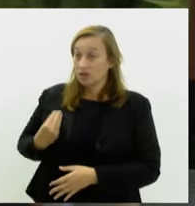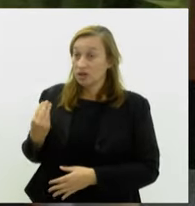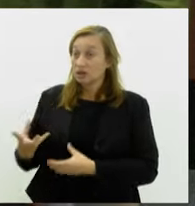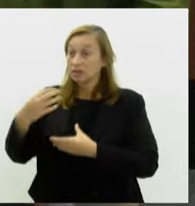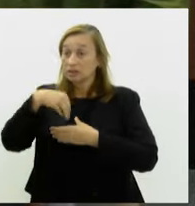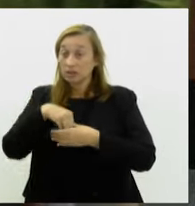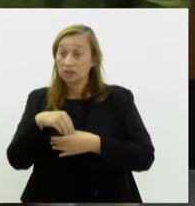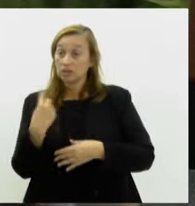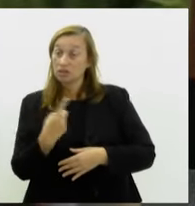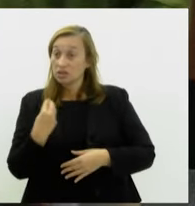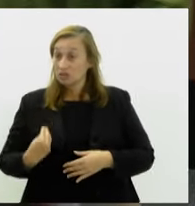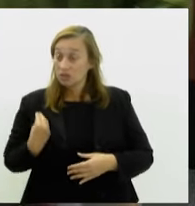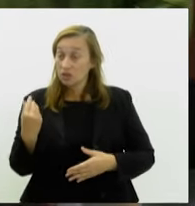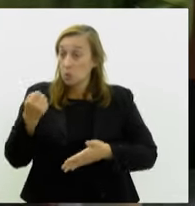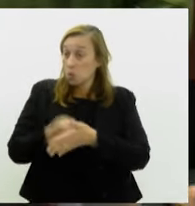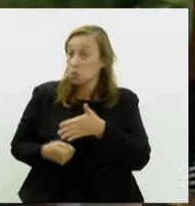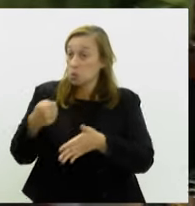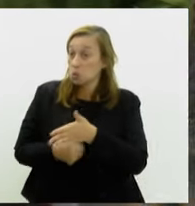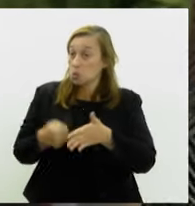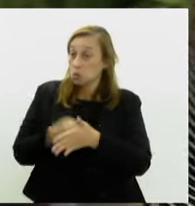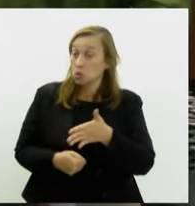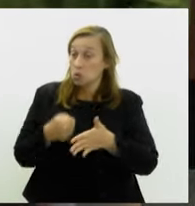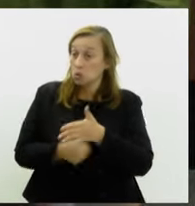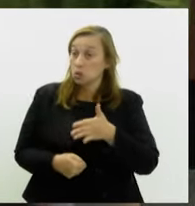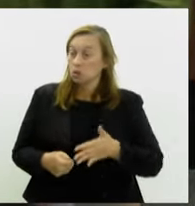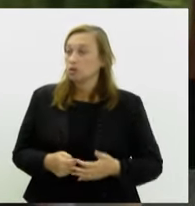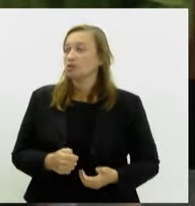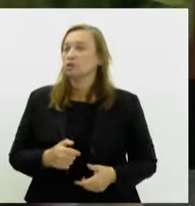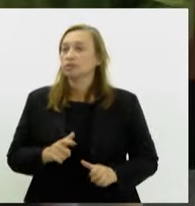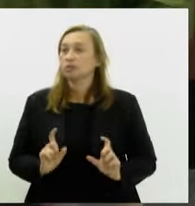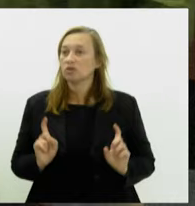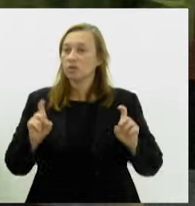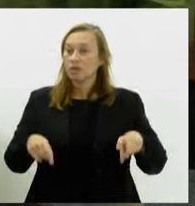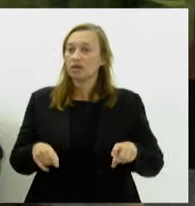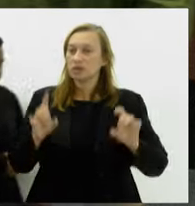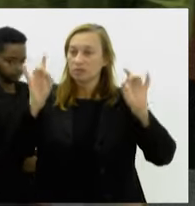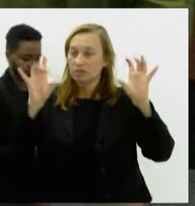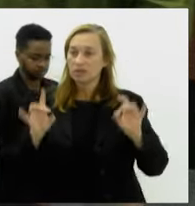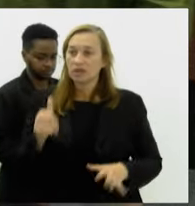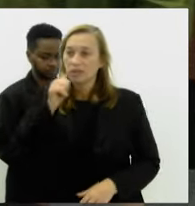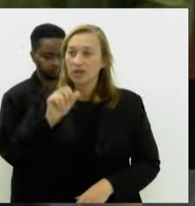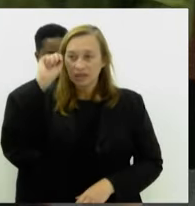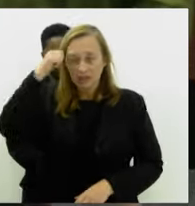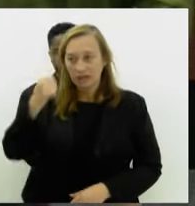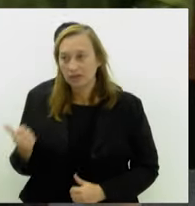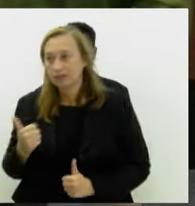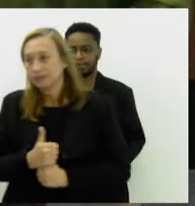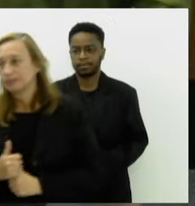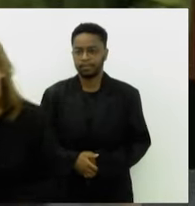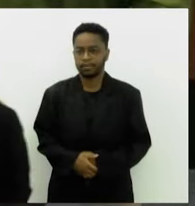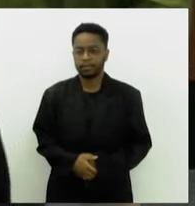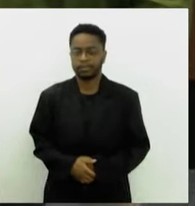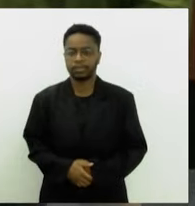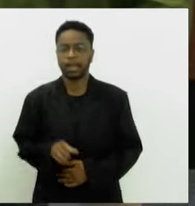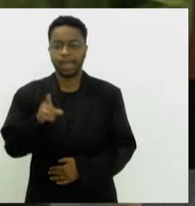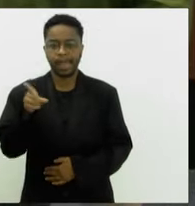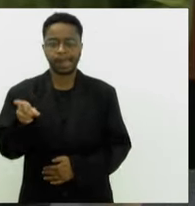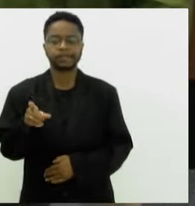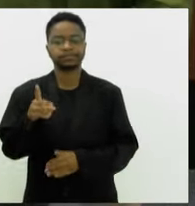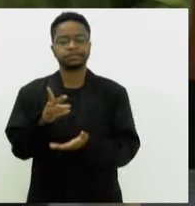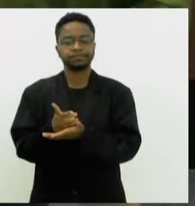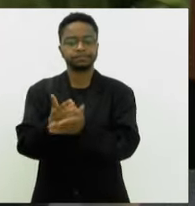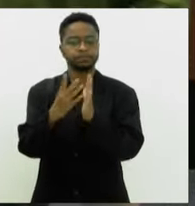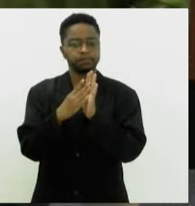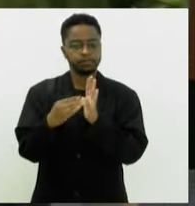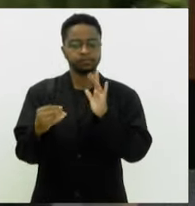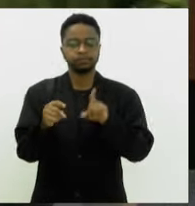nossas lutas, nas sementes que plantou, nos mandatos, especialmente das mulheres negras, que ela inspirou, e a gente da bancada